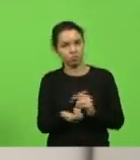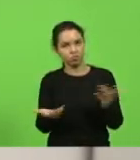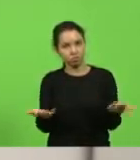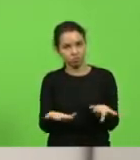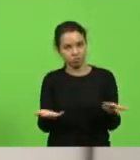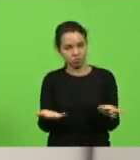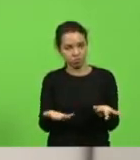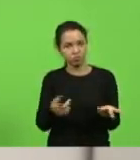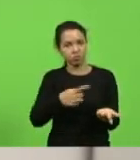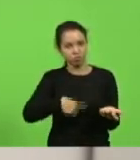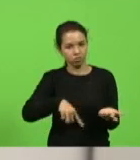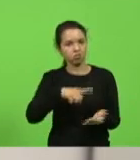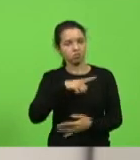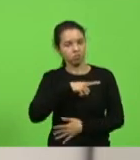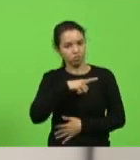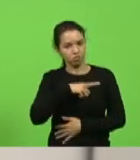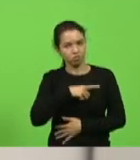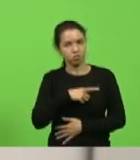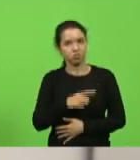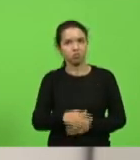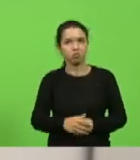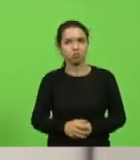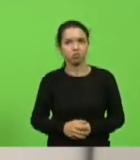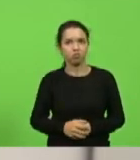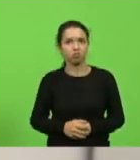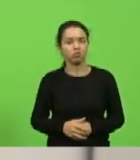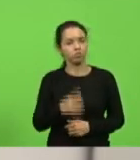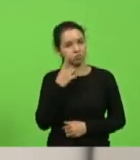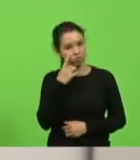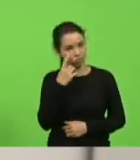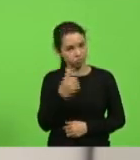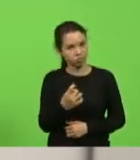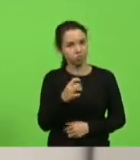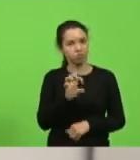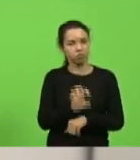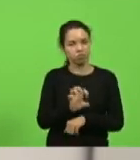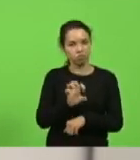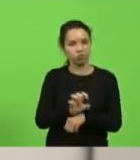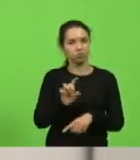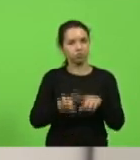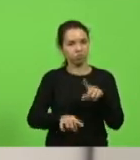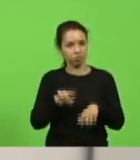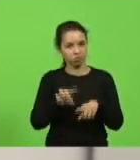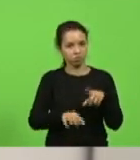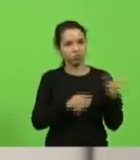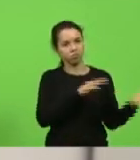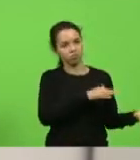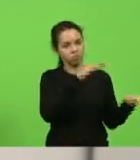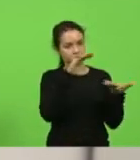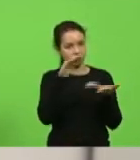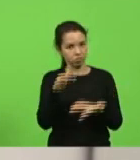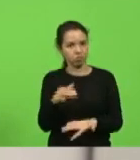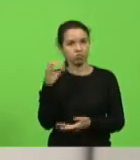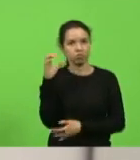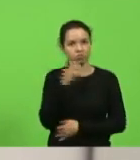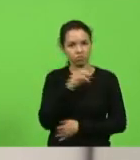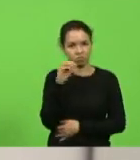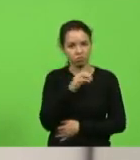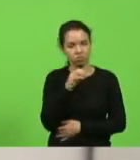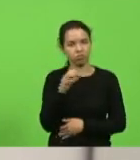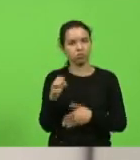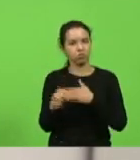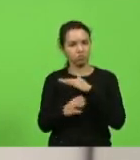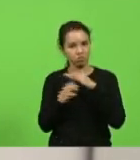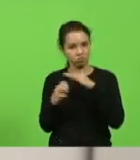momento. Então, é obviamente que é interesse do estado que esse equipamento chegue logo e a empresa,